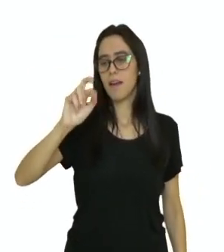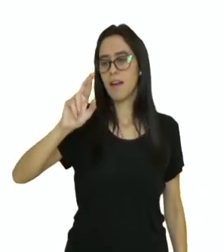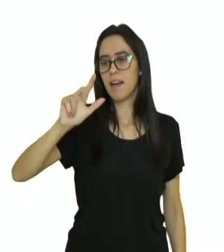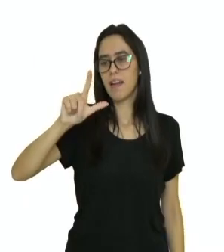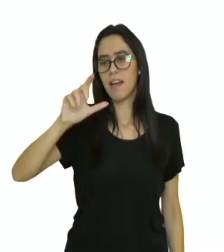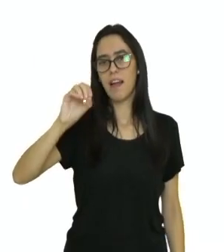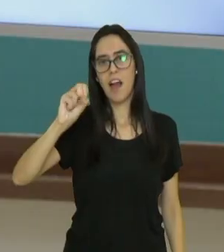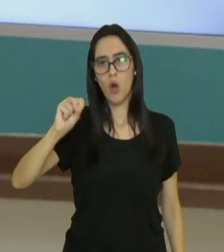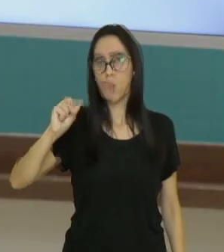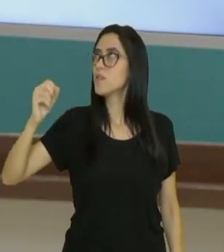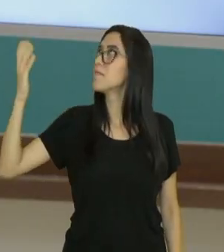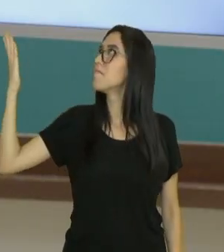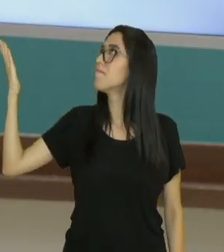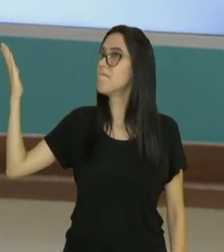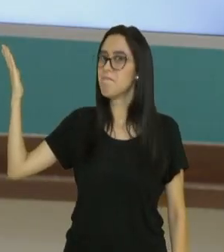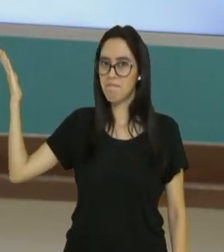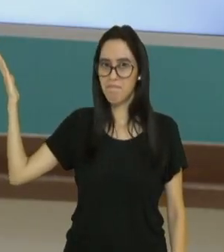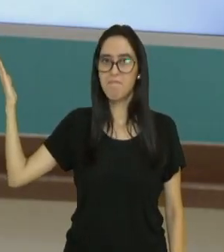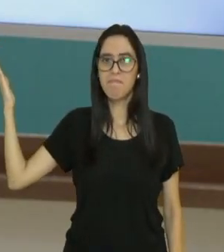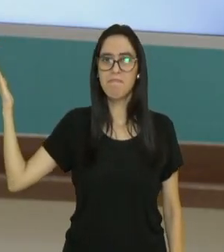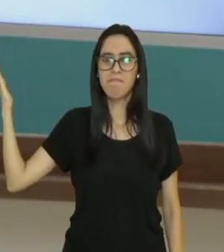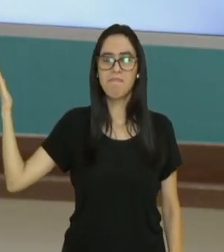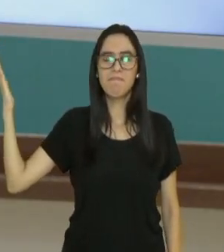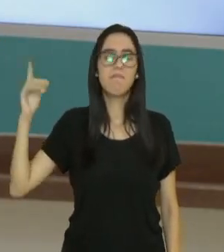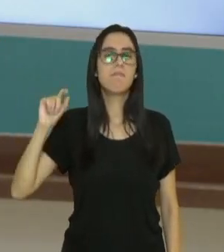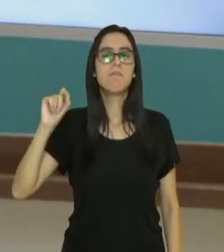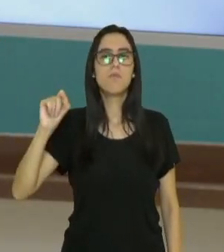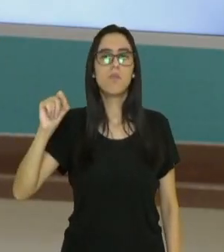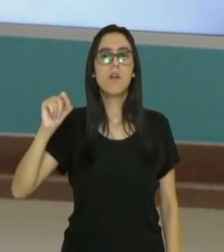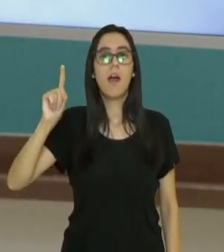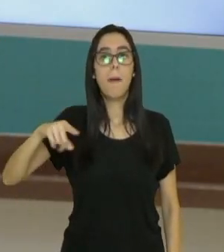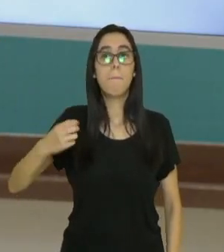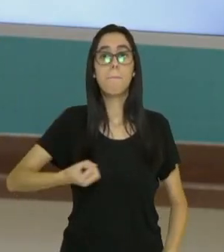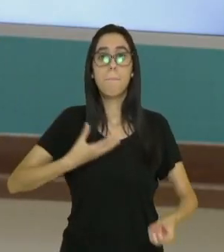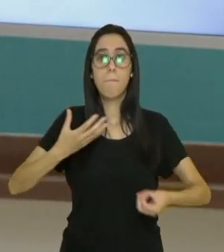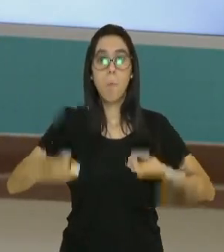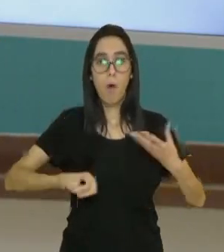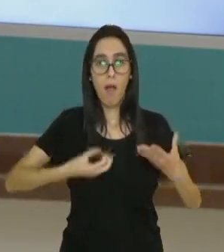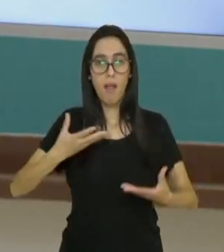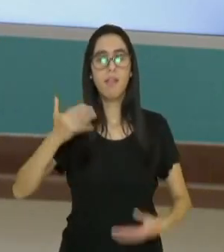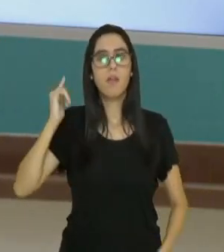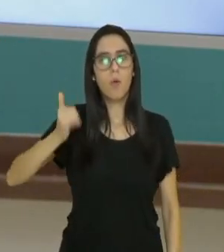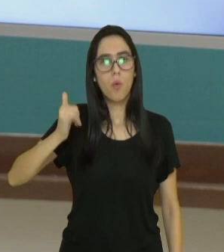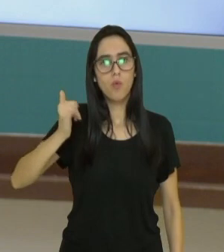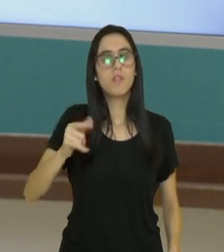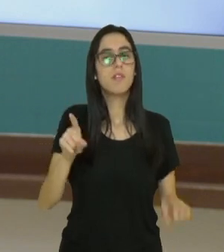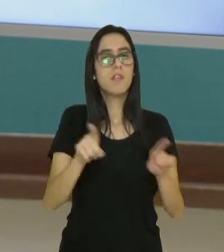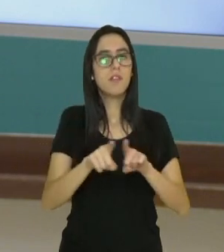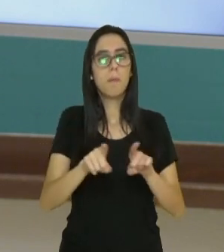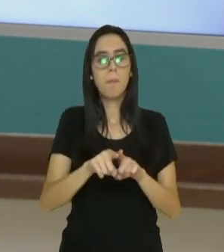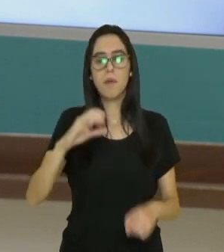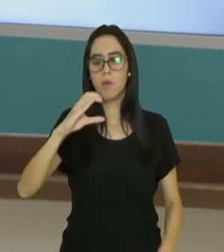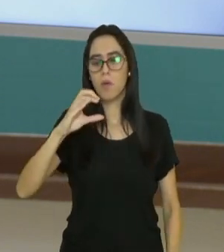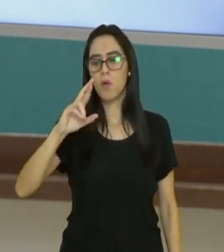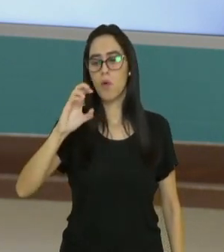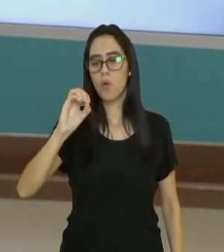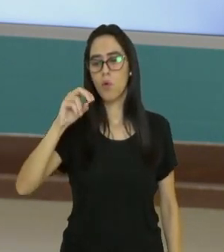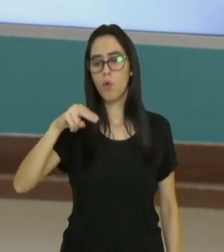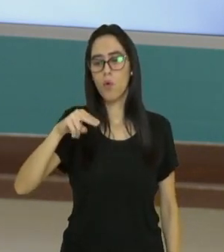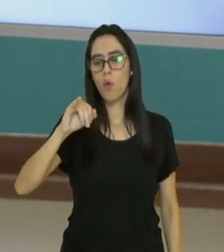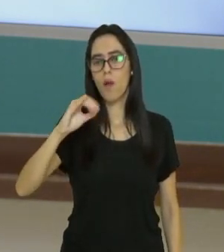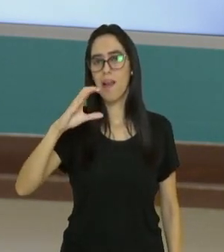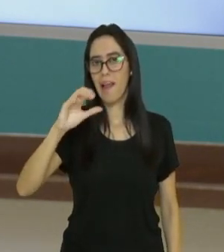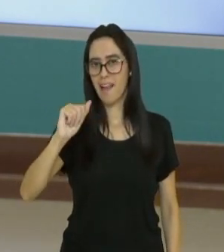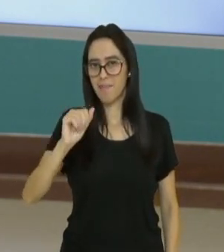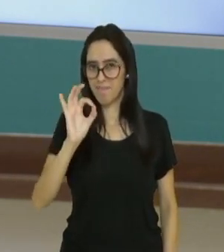Carlos Drummond de Andrade. Ele foi poeta, contista e cronista brasileiro, certo?